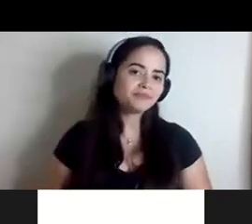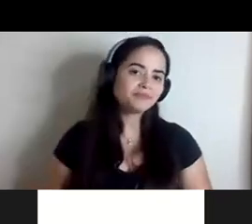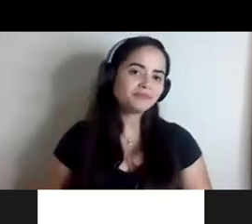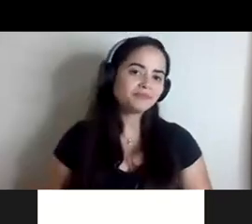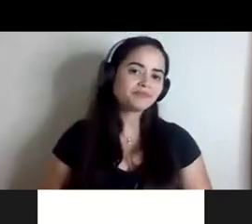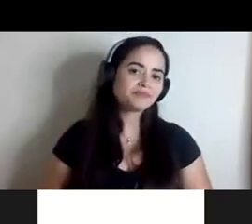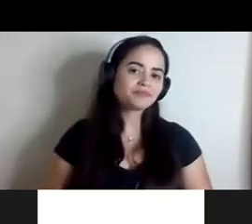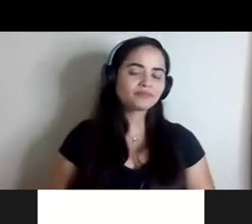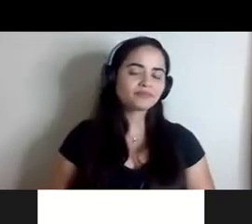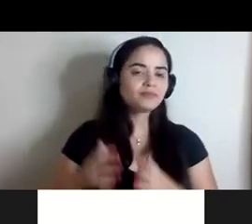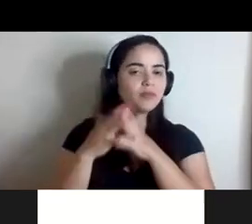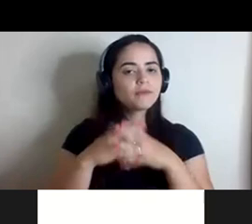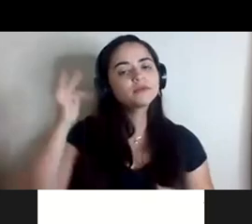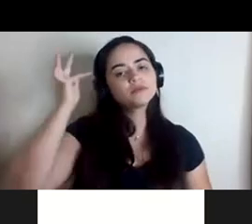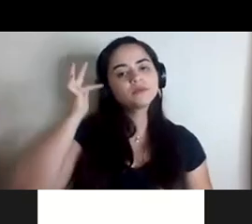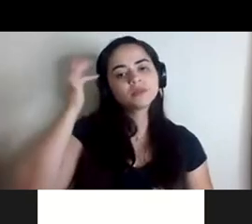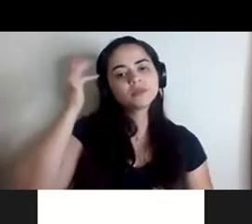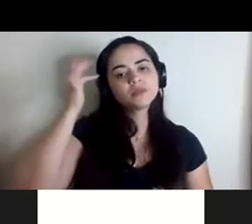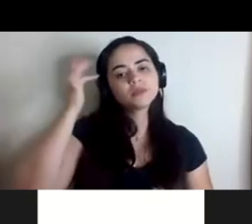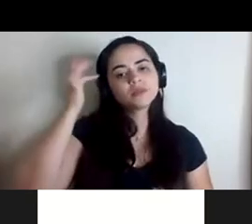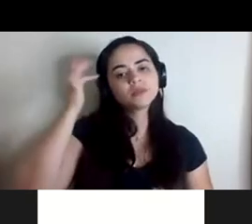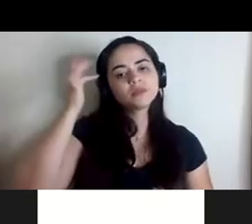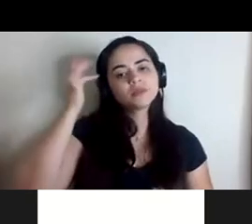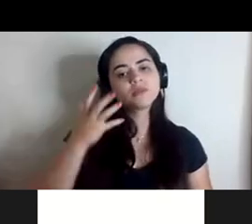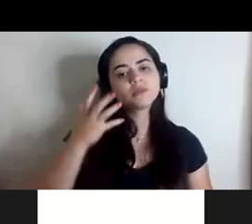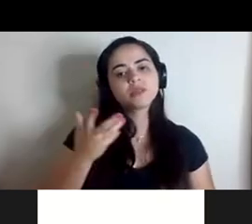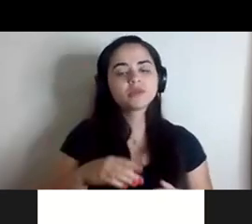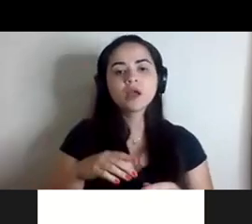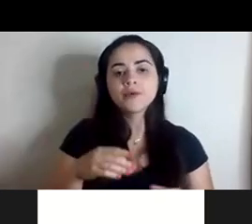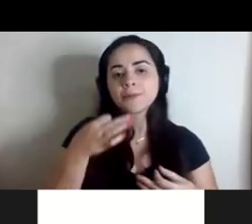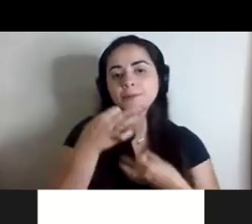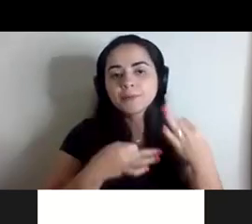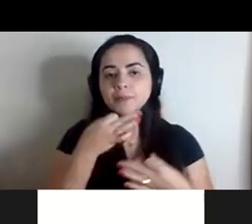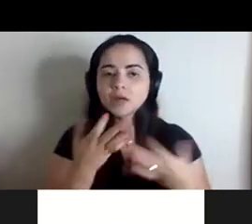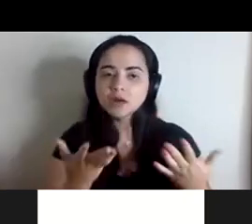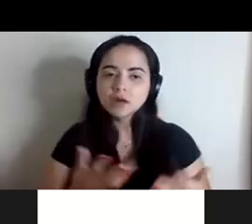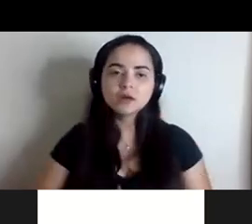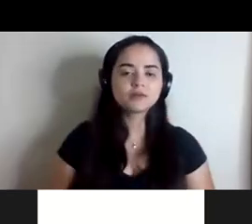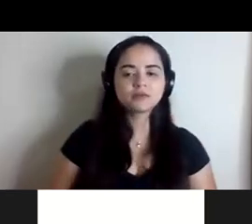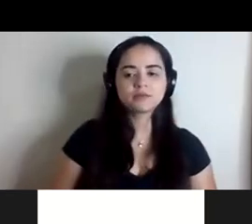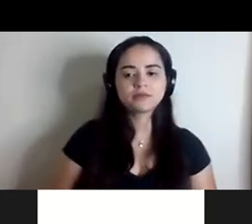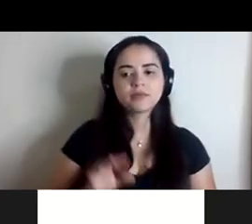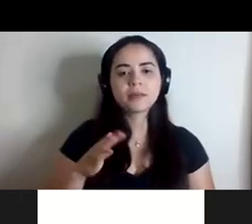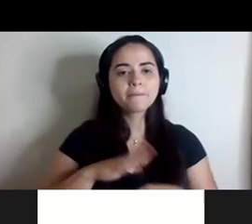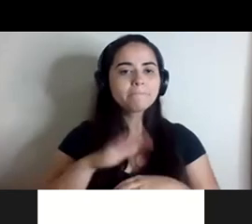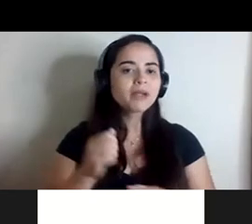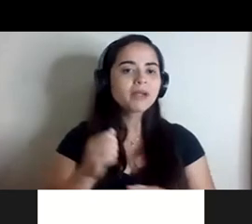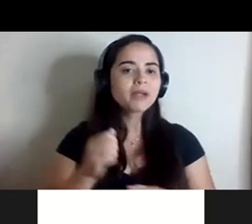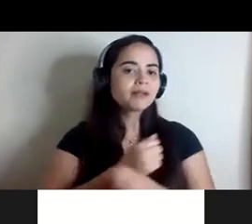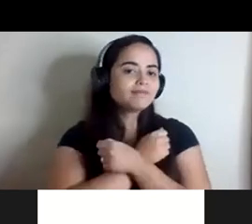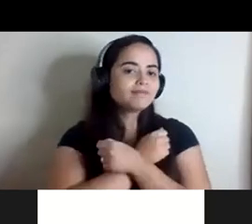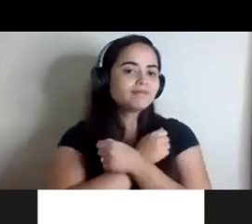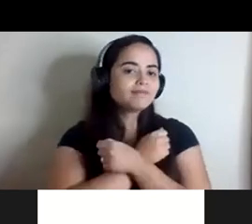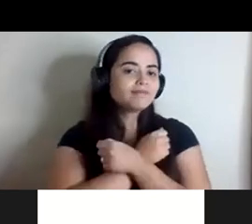sua reflexão filosófica, eu queria que você comentasse um pouco disso também. Era isso, mas para te dar um abraço